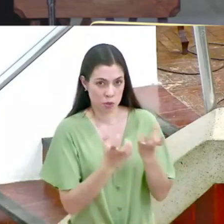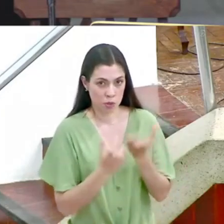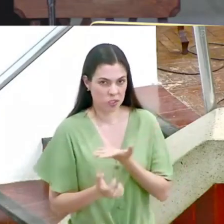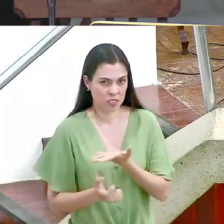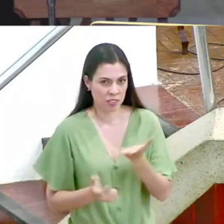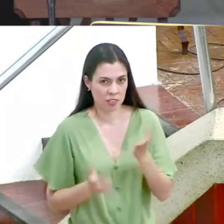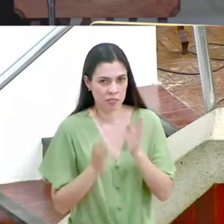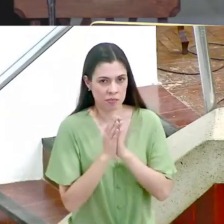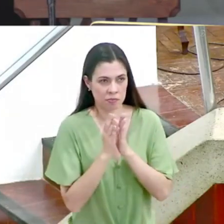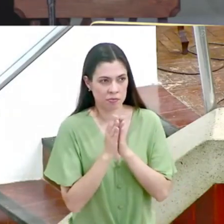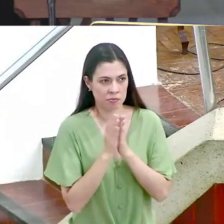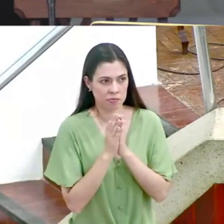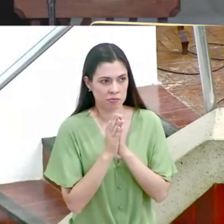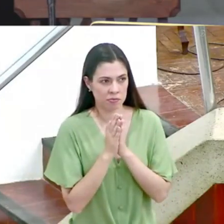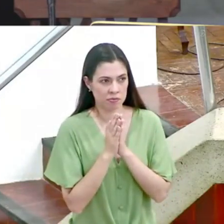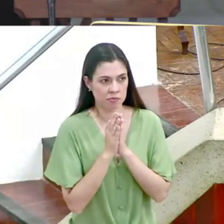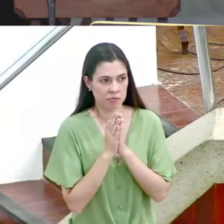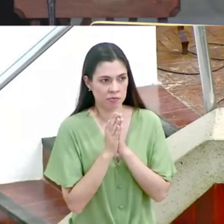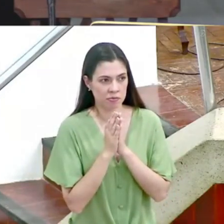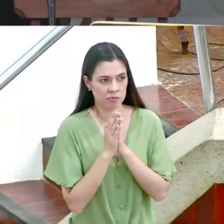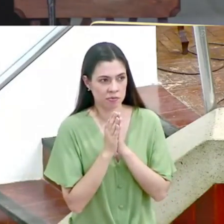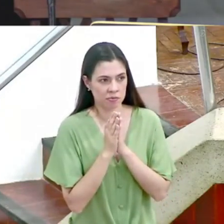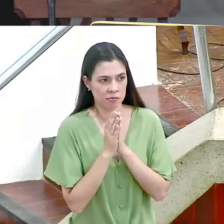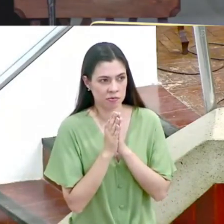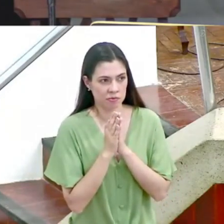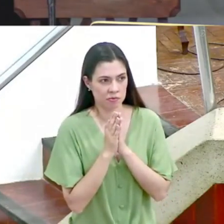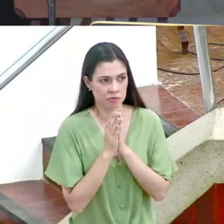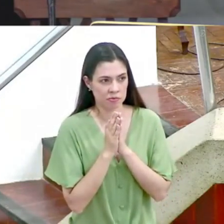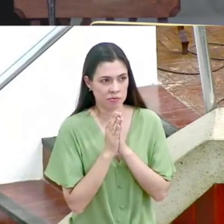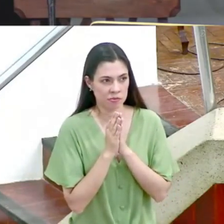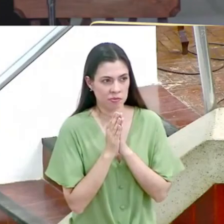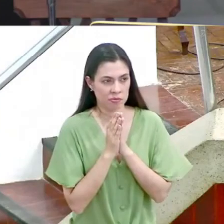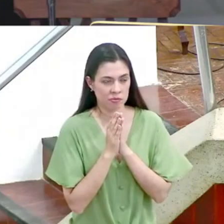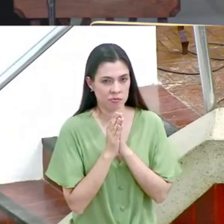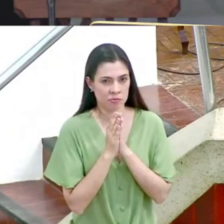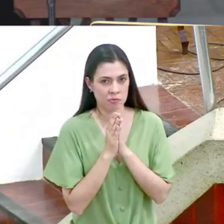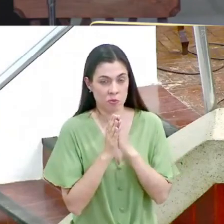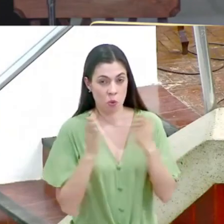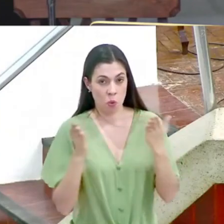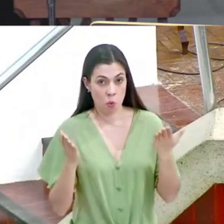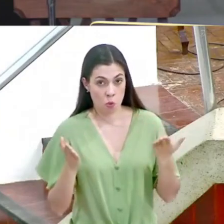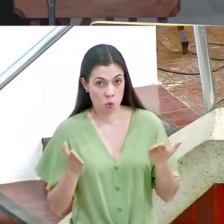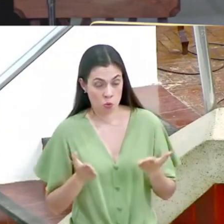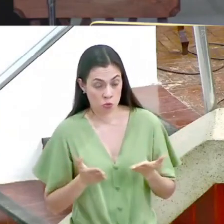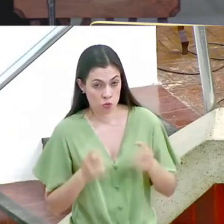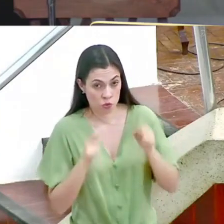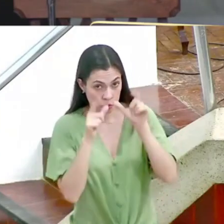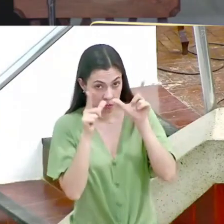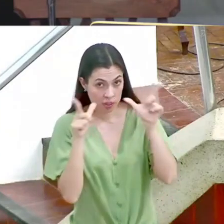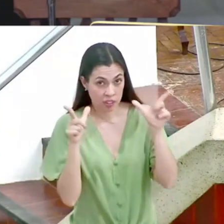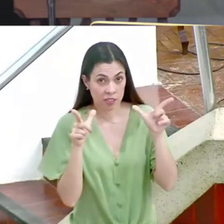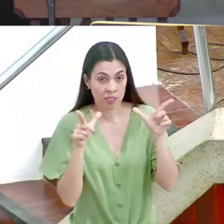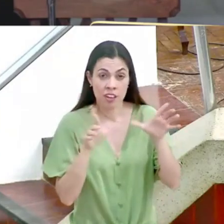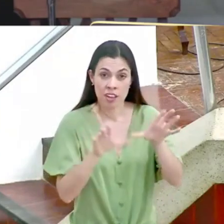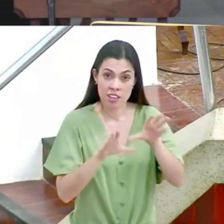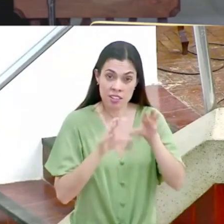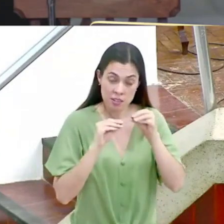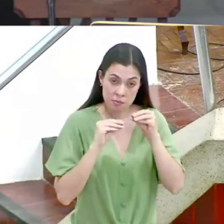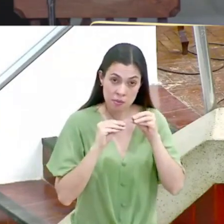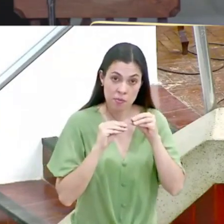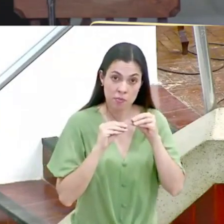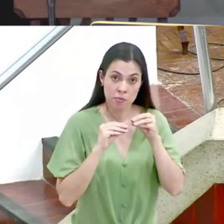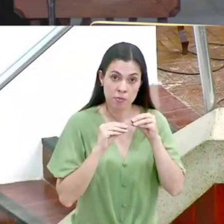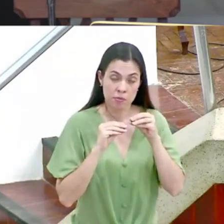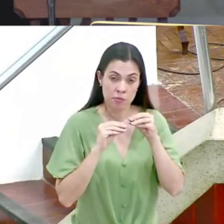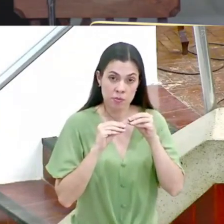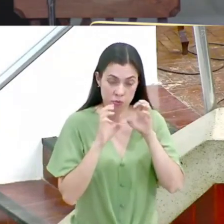seus olhos hoje pela manhã nós ouvimos a mensagem do Evangelho exposta pelo